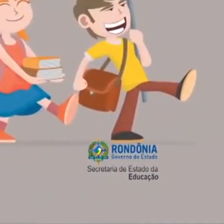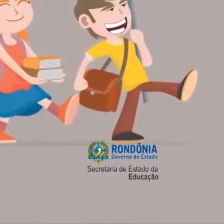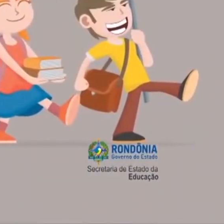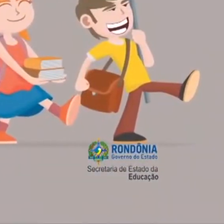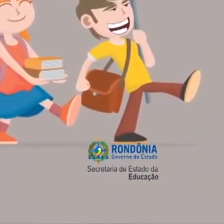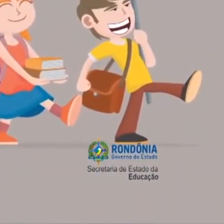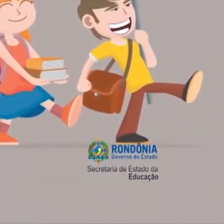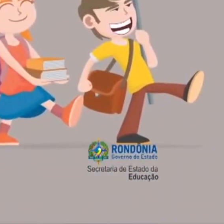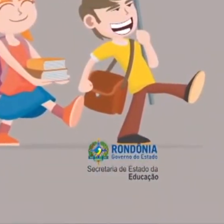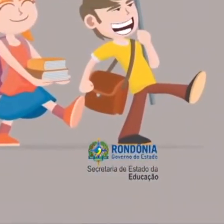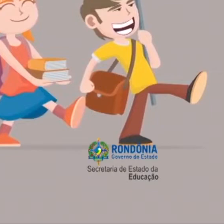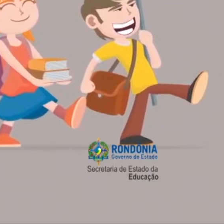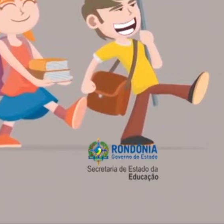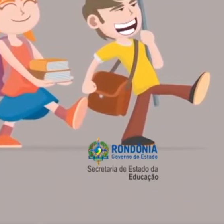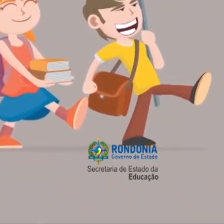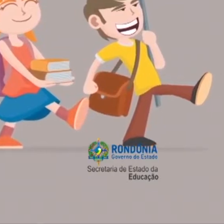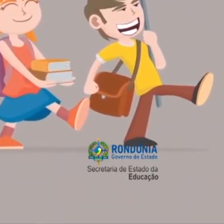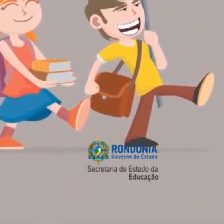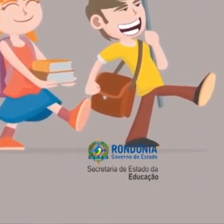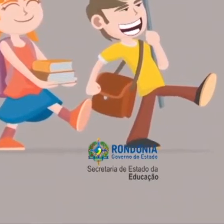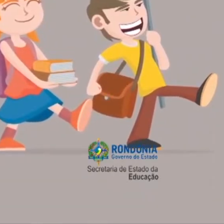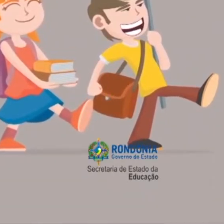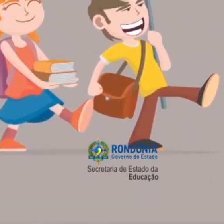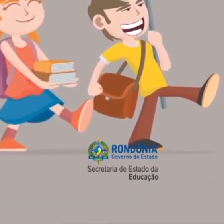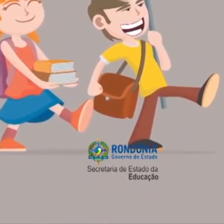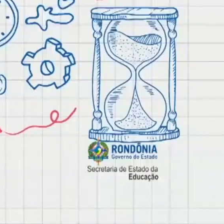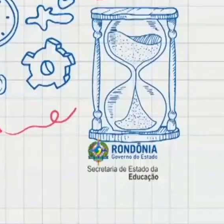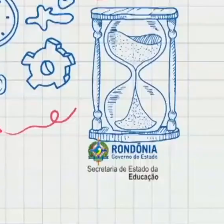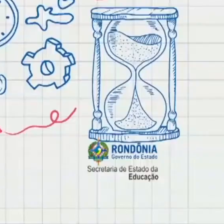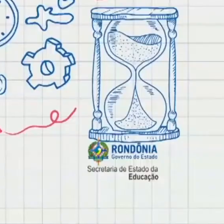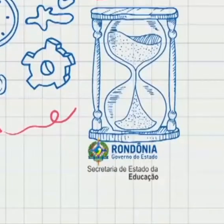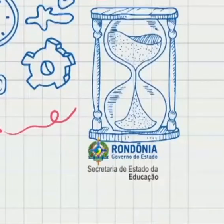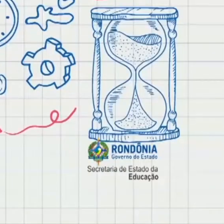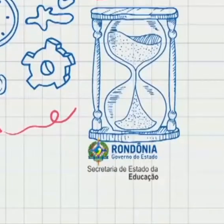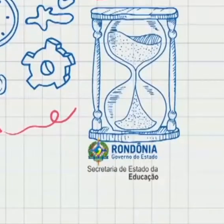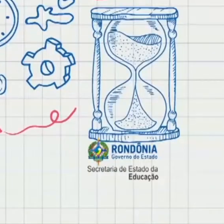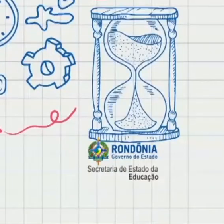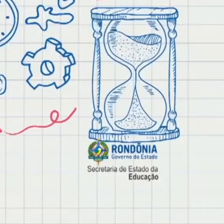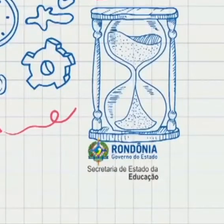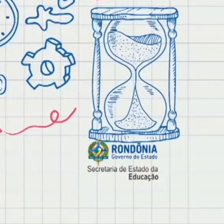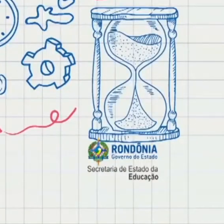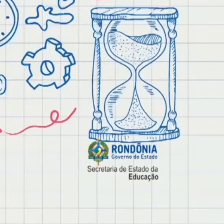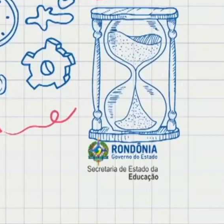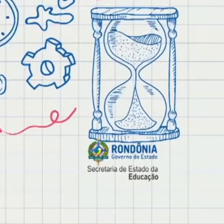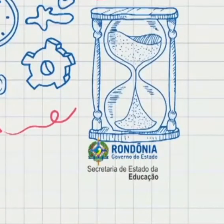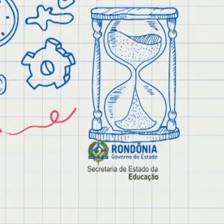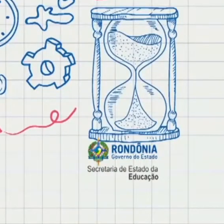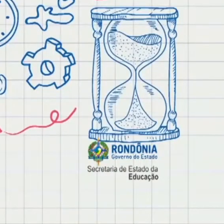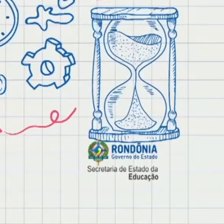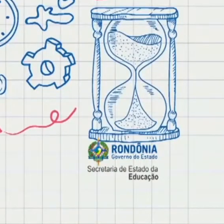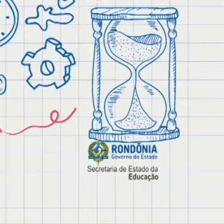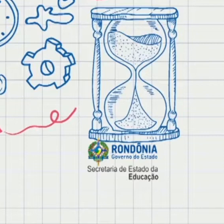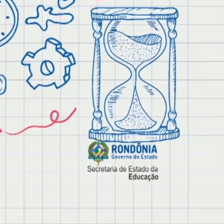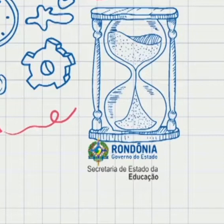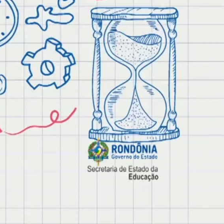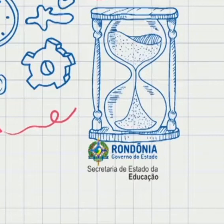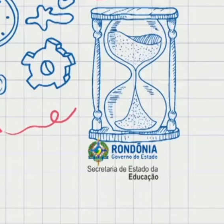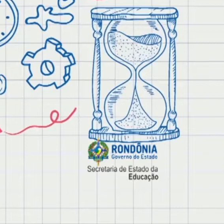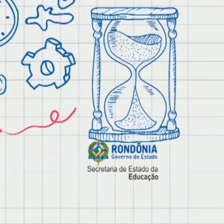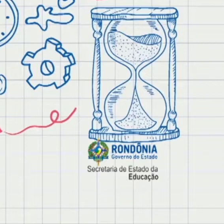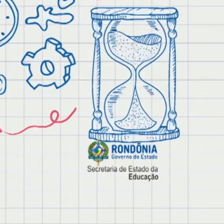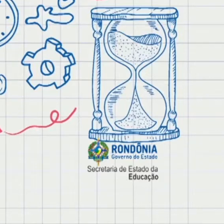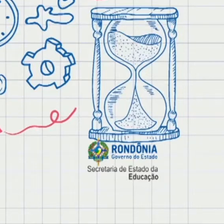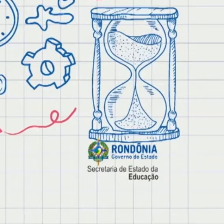as fronteiras entre o conhecimento e a liberdade humana. Muitos pensadores deste período defendiam que a fé